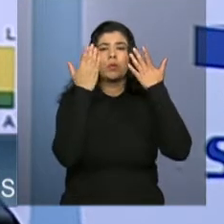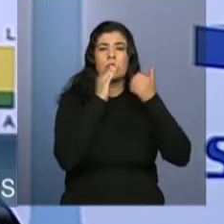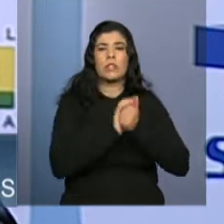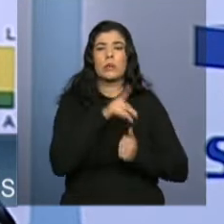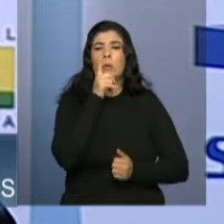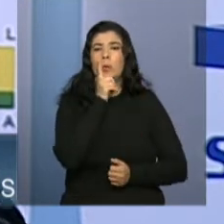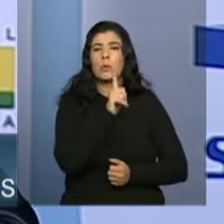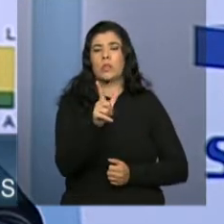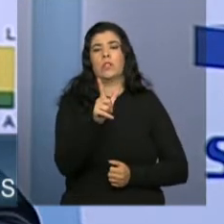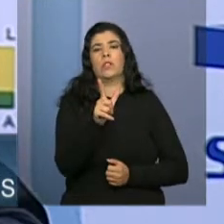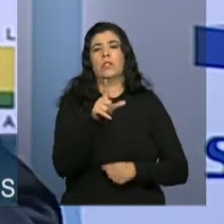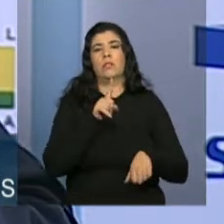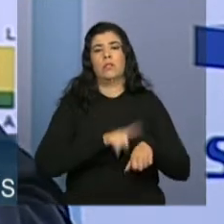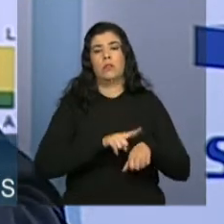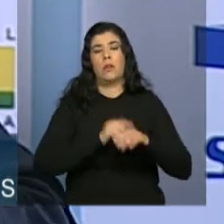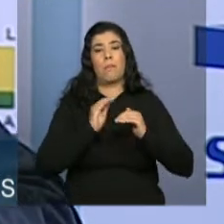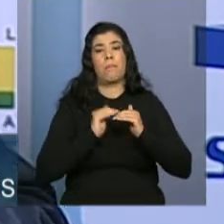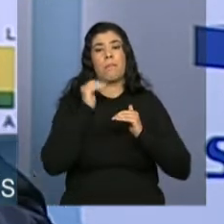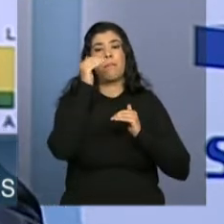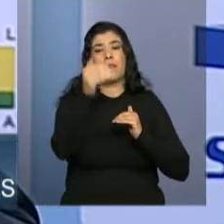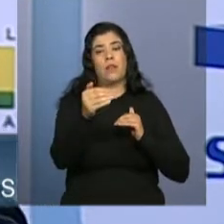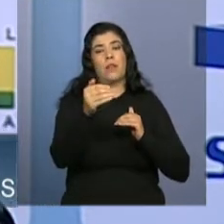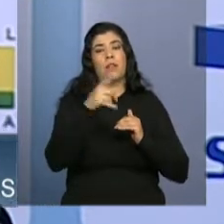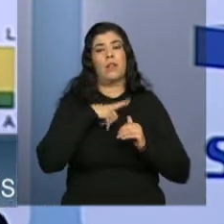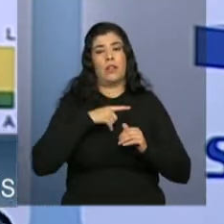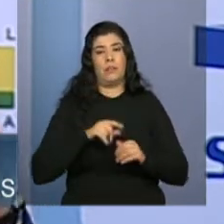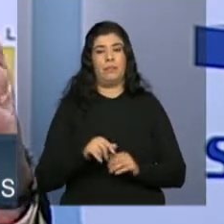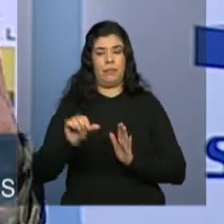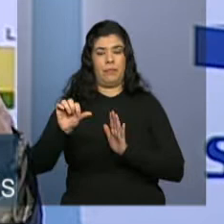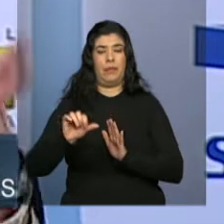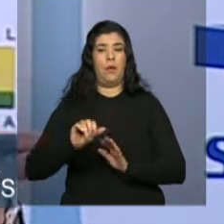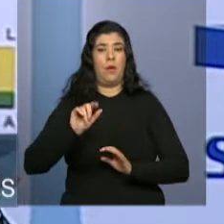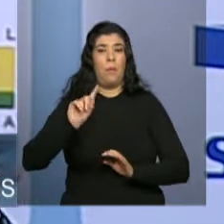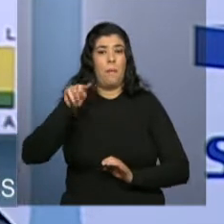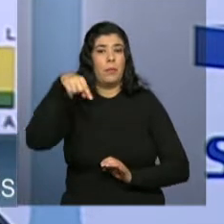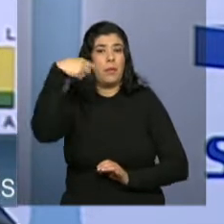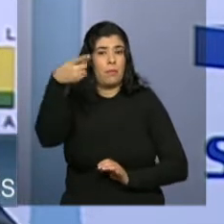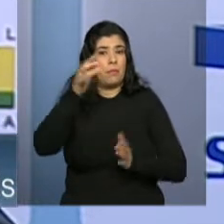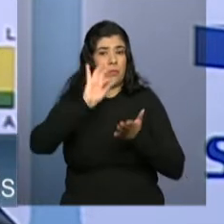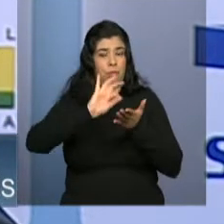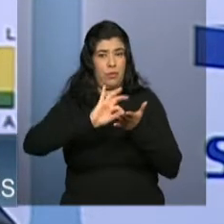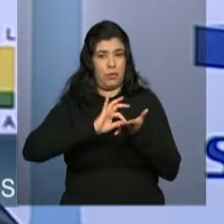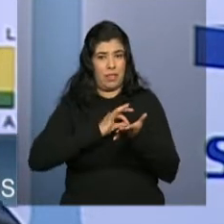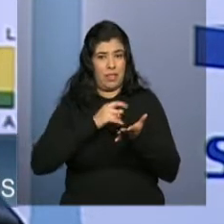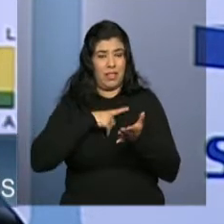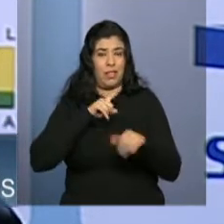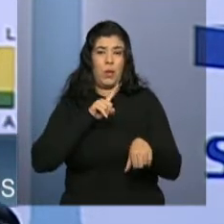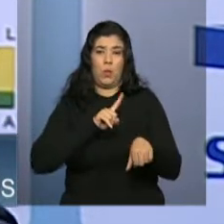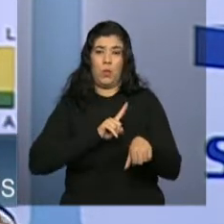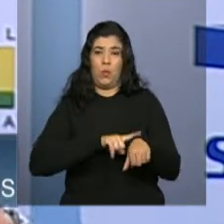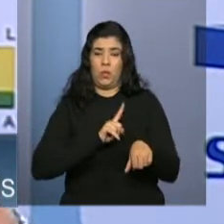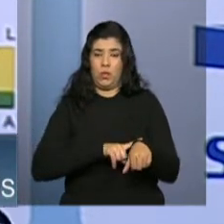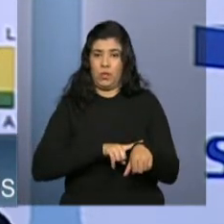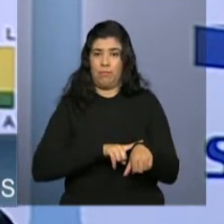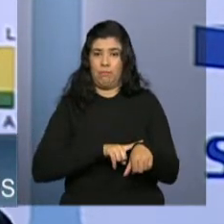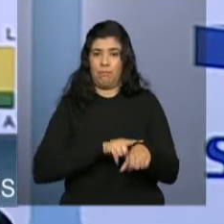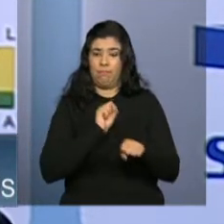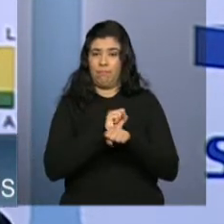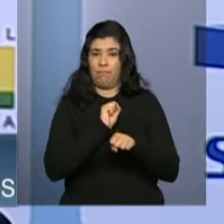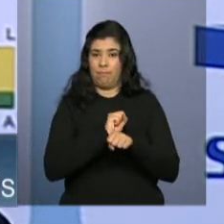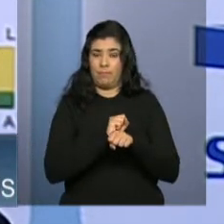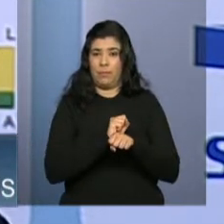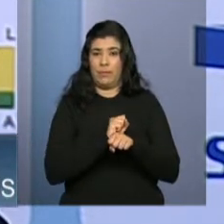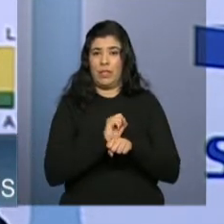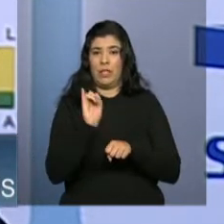toda a velha etapa sair do ciclo de vida do medicamento né o pai registro que é o mais sobrecarregado com esse tipo de demanda se